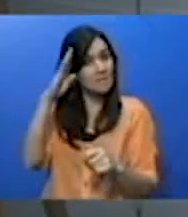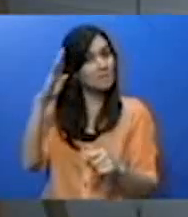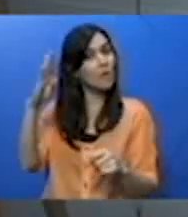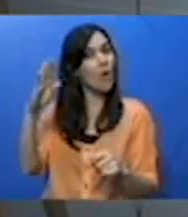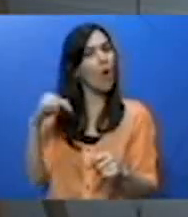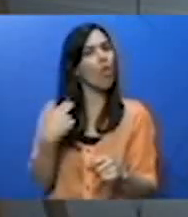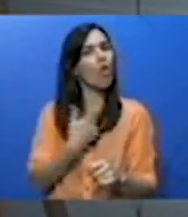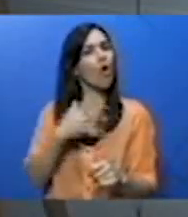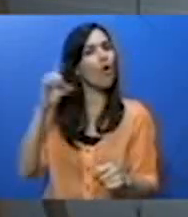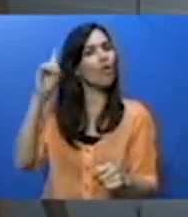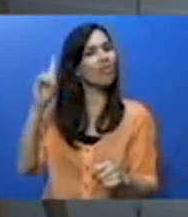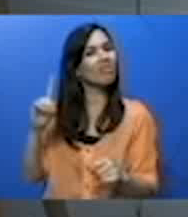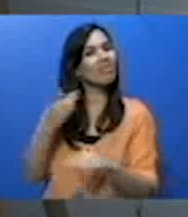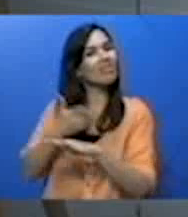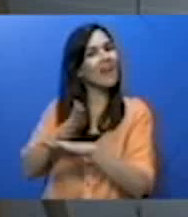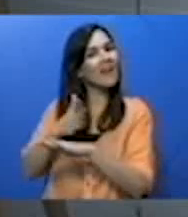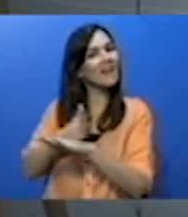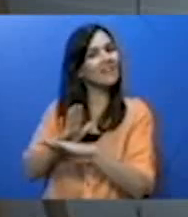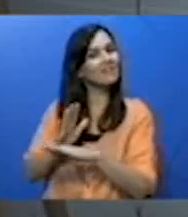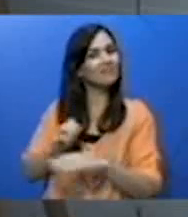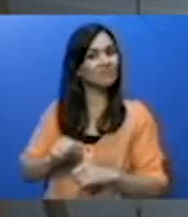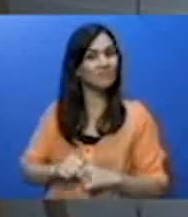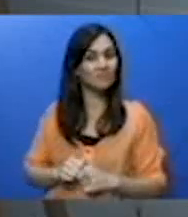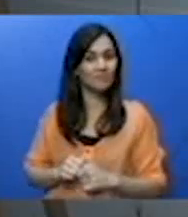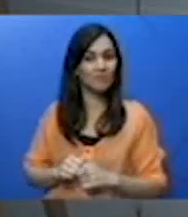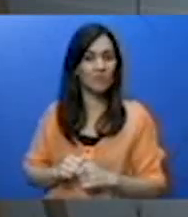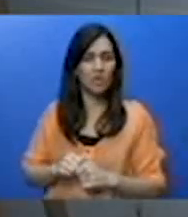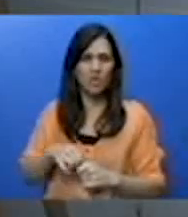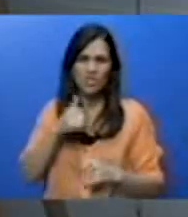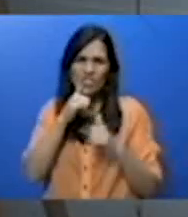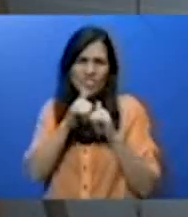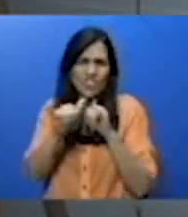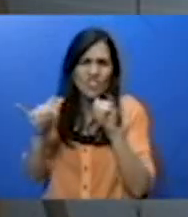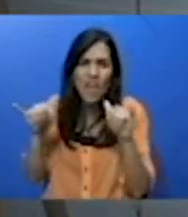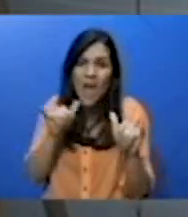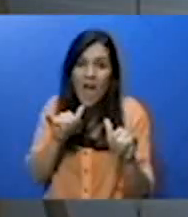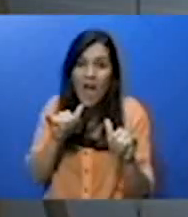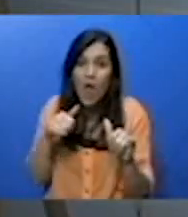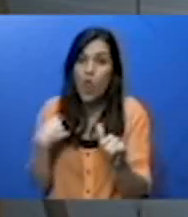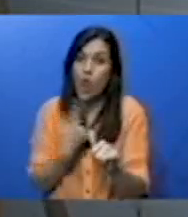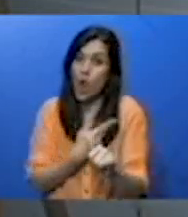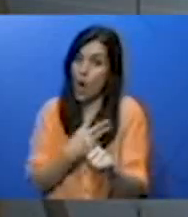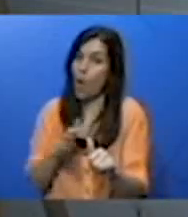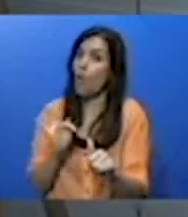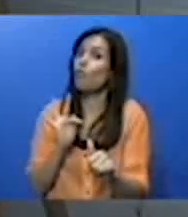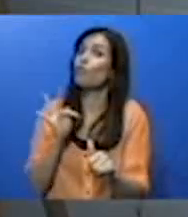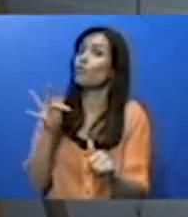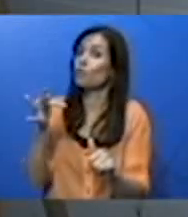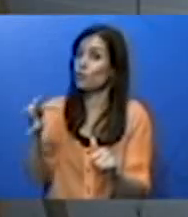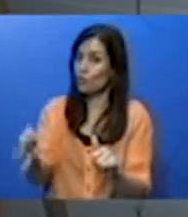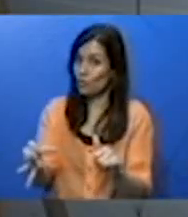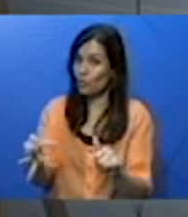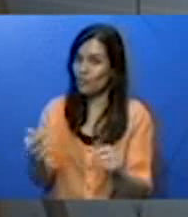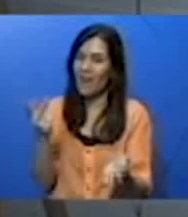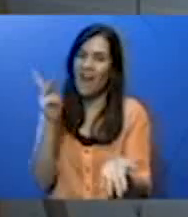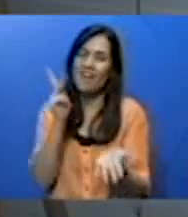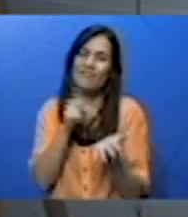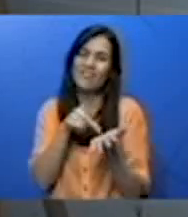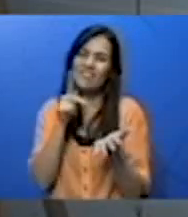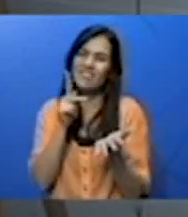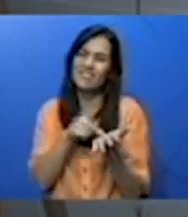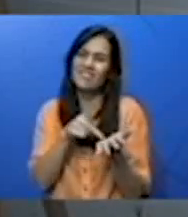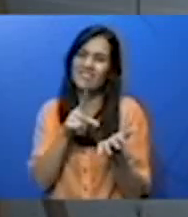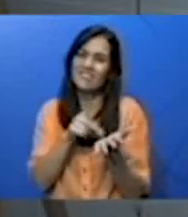principalmente nosso dever. Dizem que somos o futuro. Na